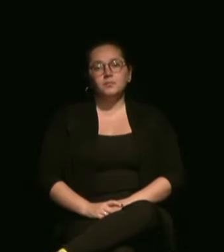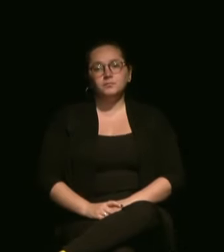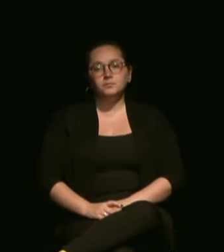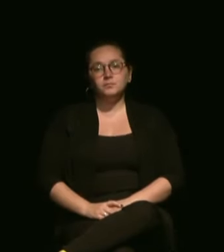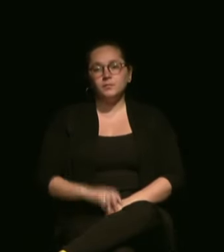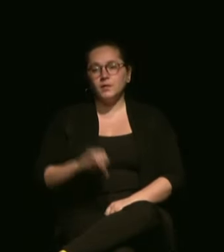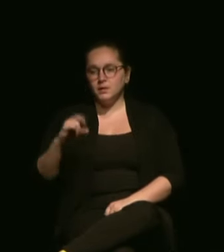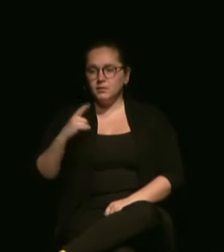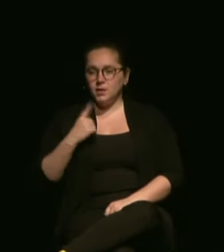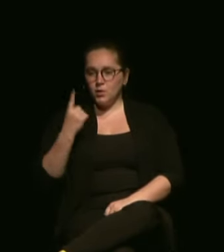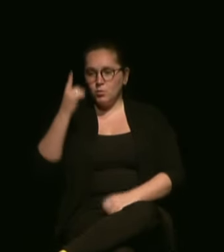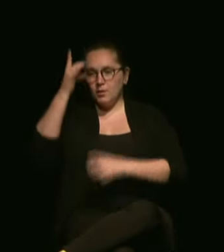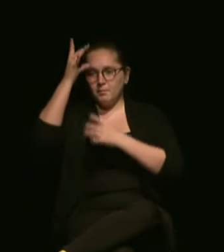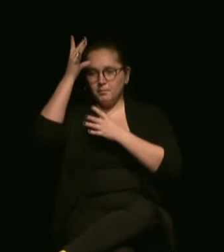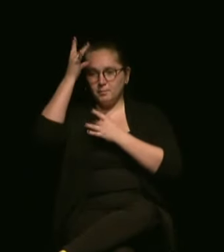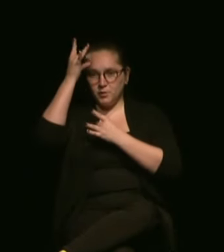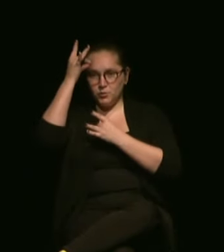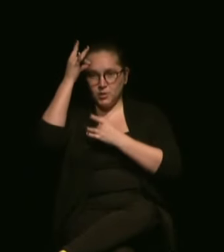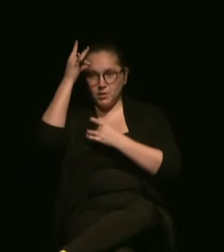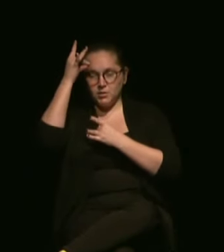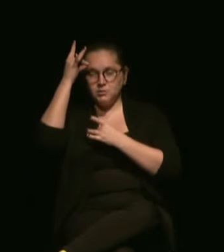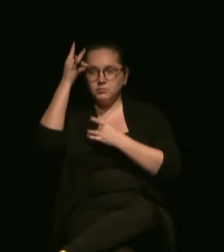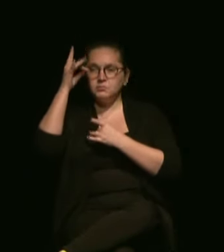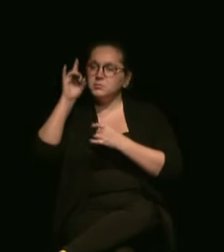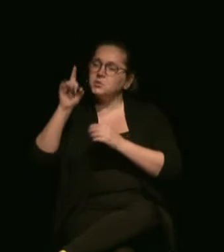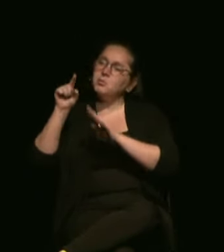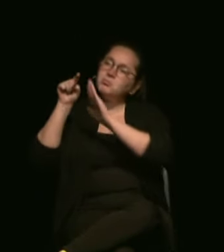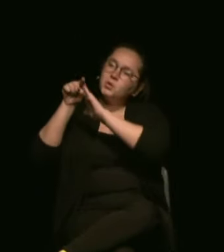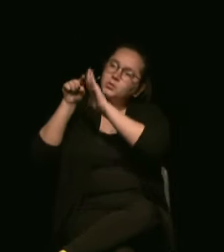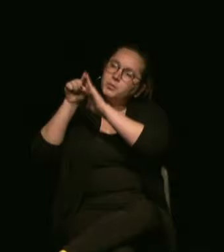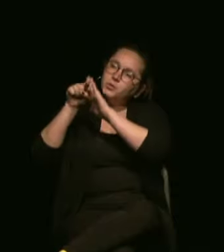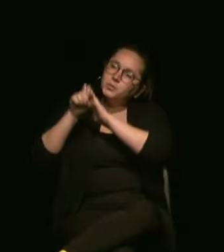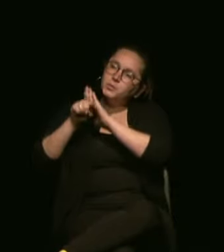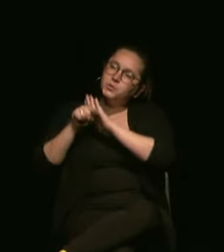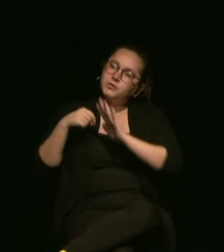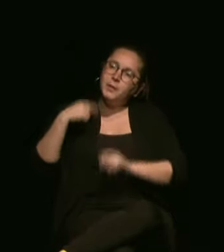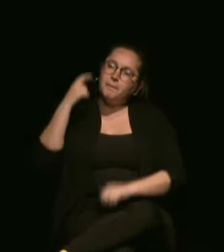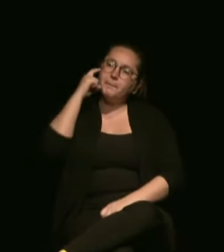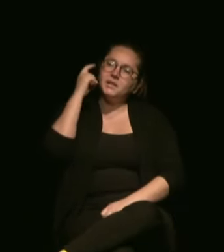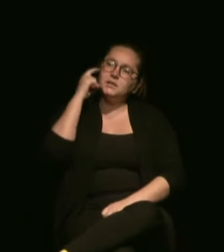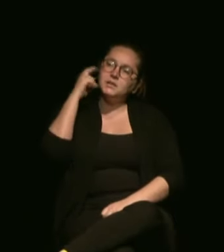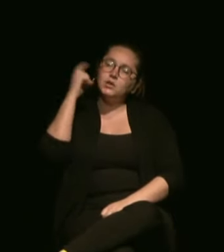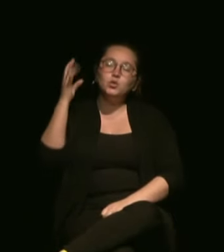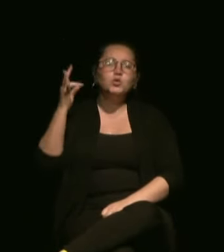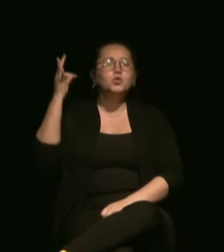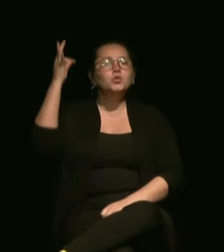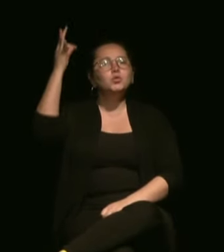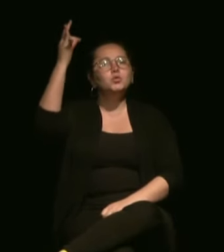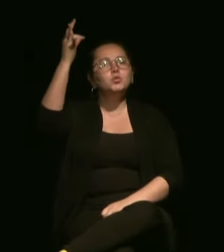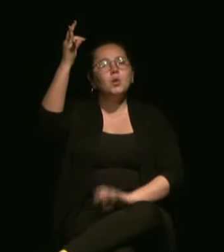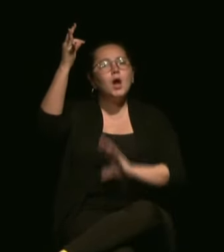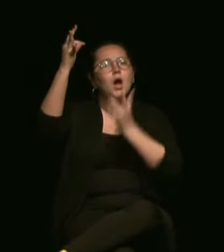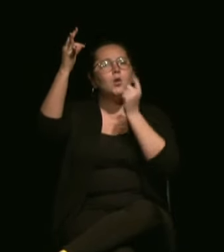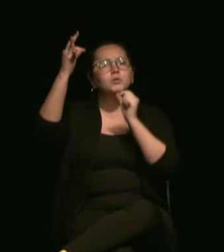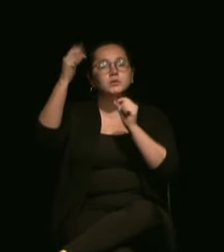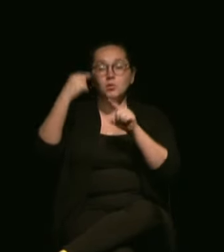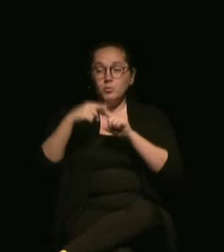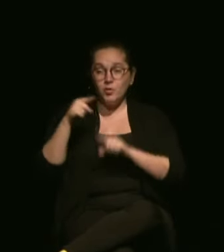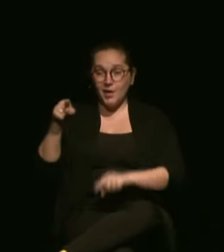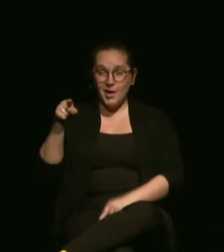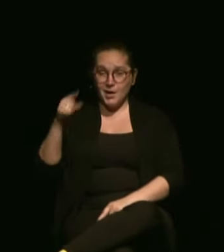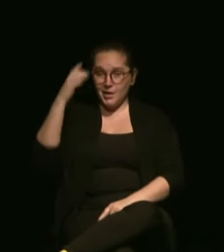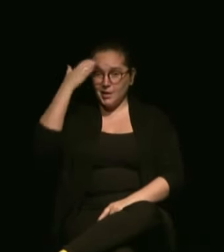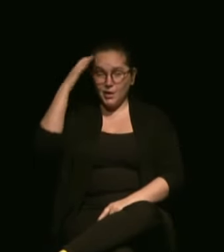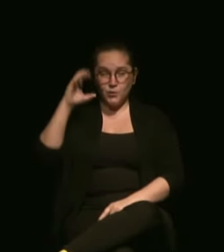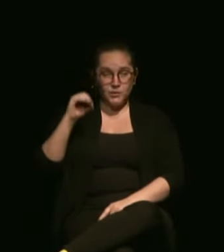Você tem uma personagem sobre a qual você pode apenas especular o que vai acontecer com ela no futuro, já que ela própria não sabe. E